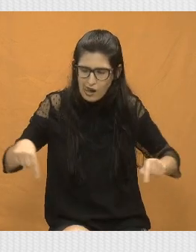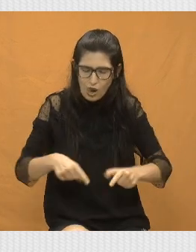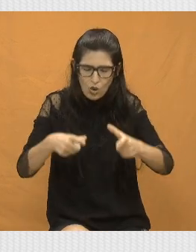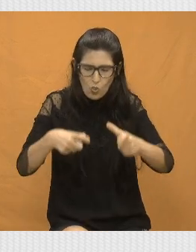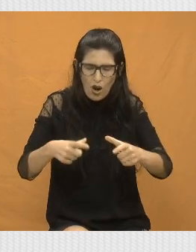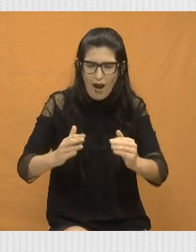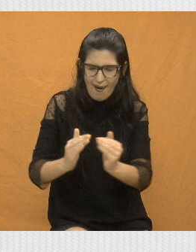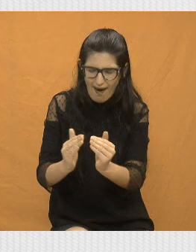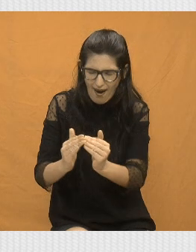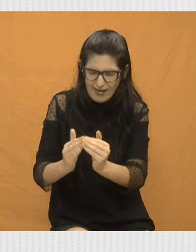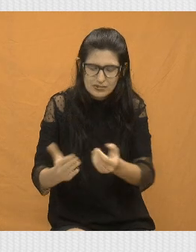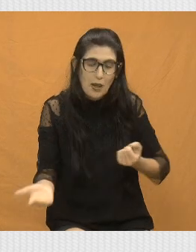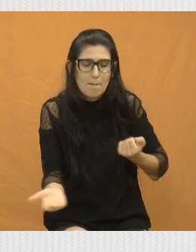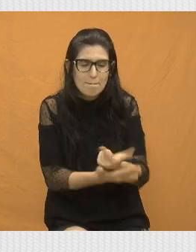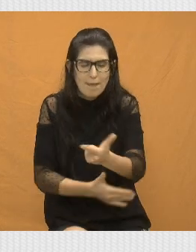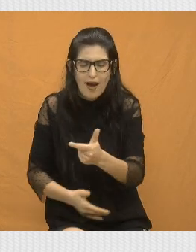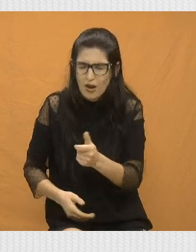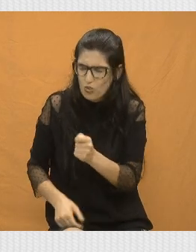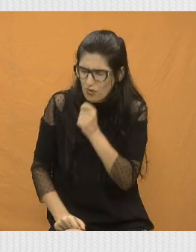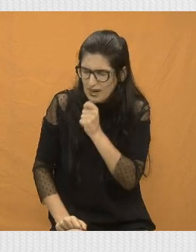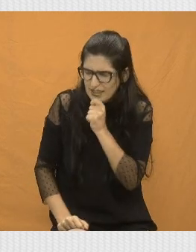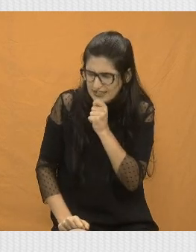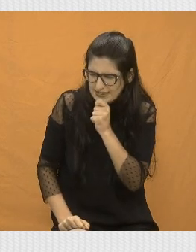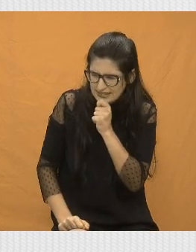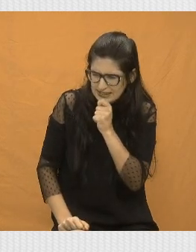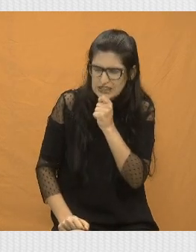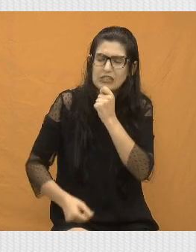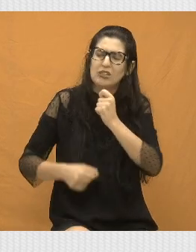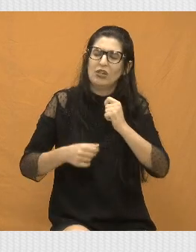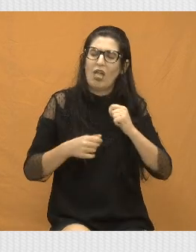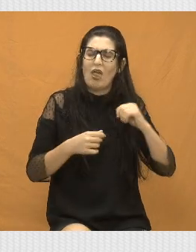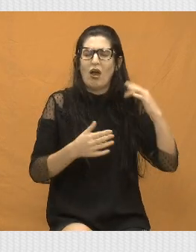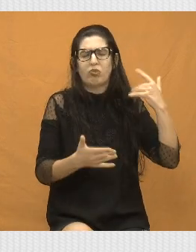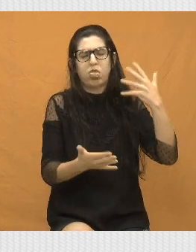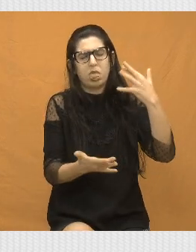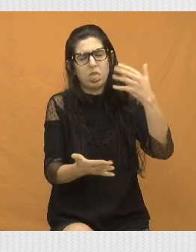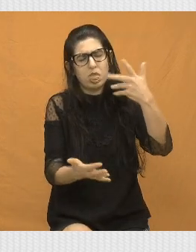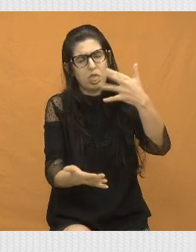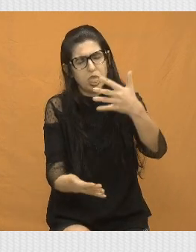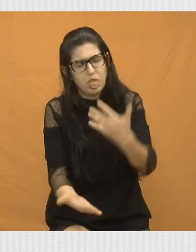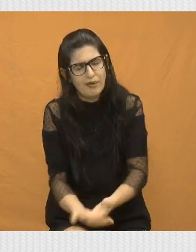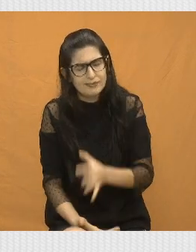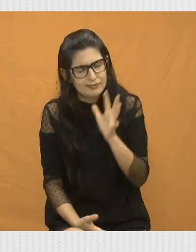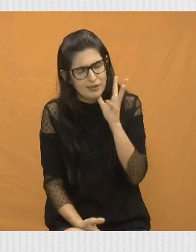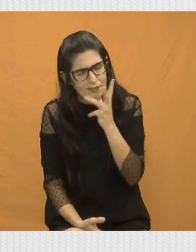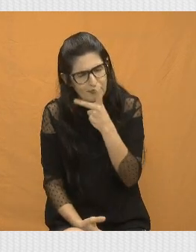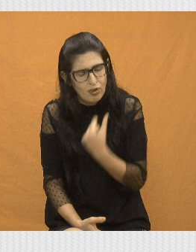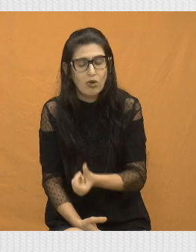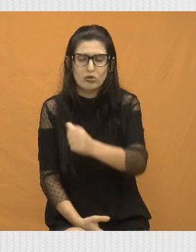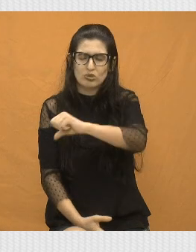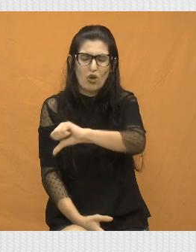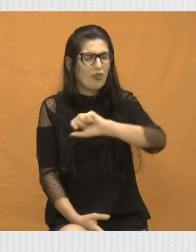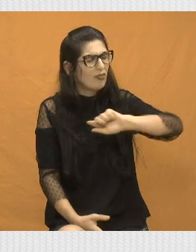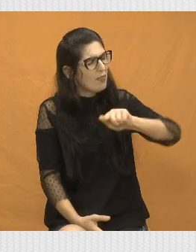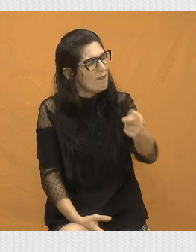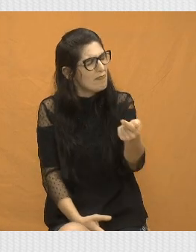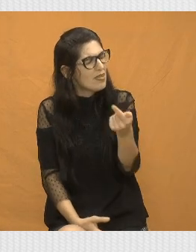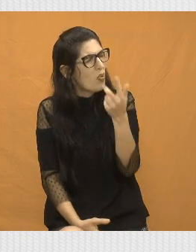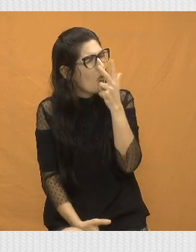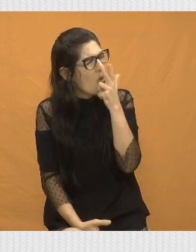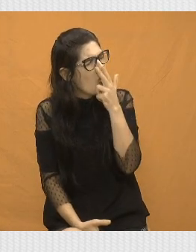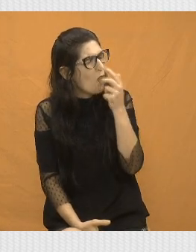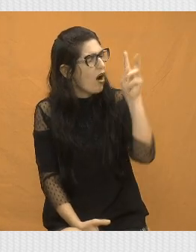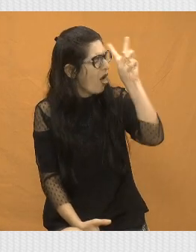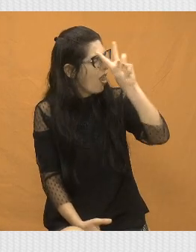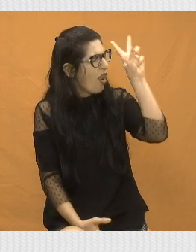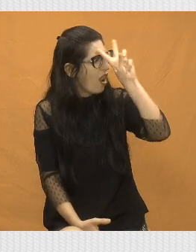são pagos ainda, né, por um longo período. Então, é em torno de 9.000, que eu me recordo que eu consultei o balancete